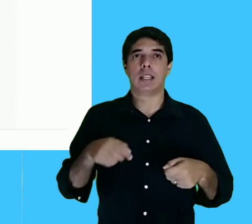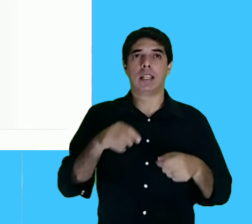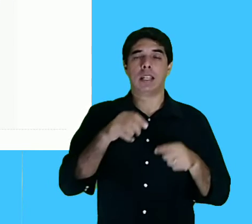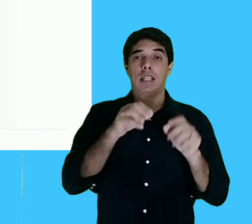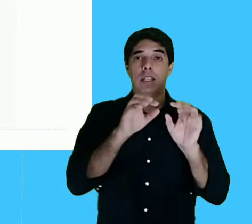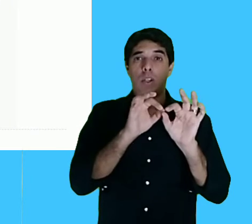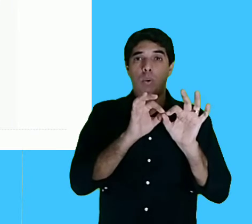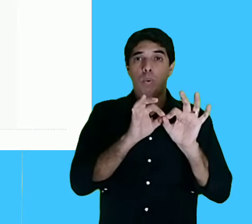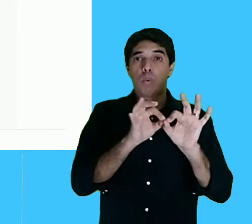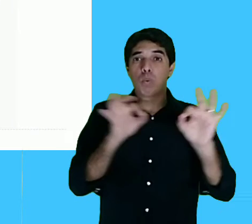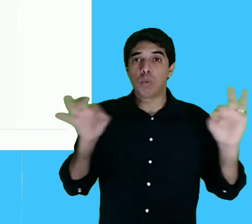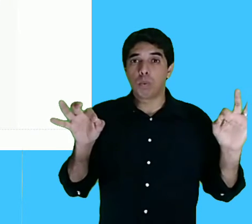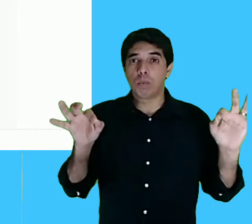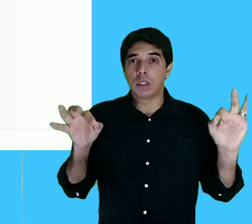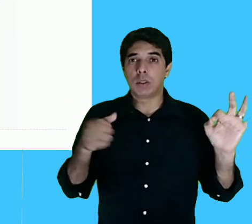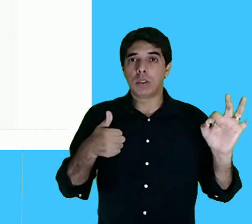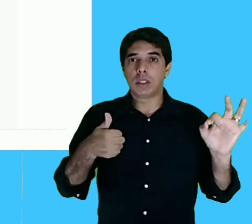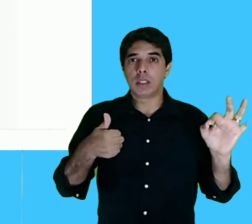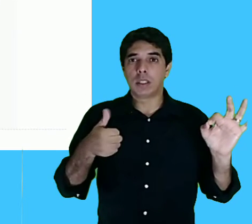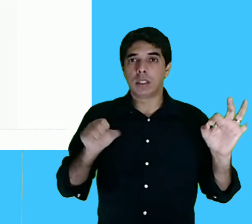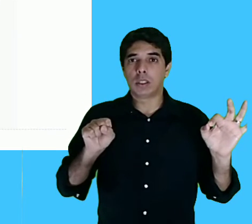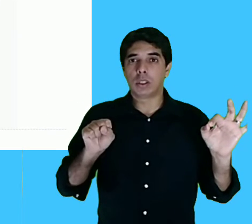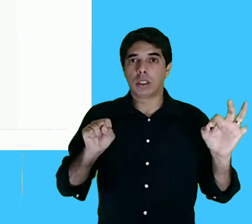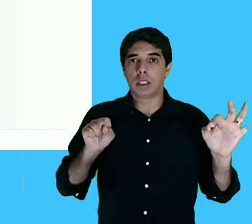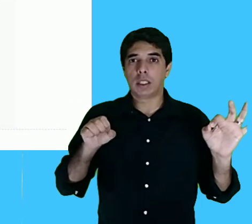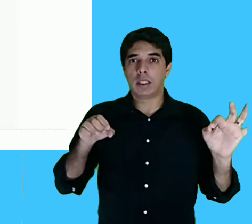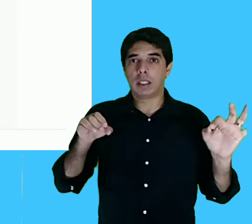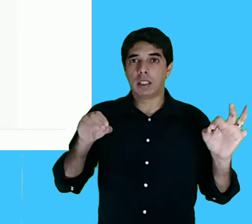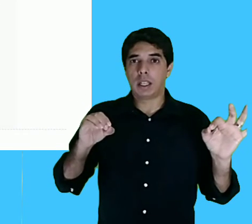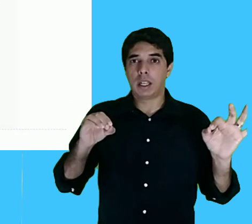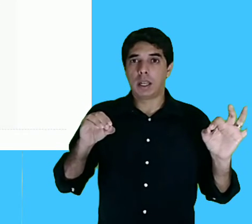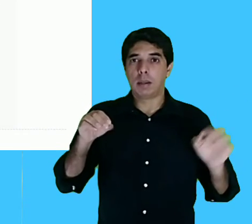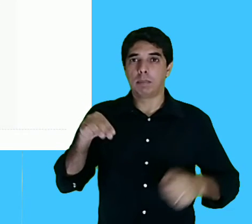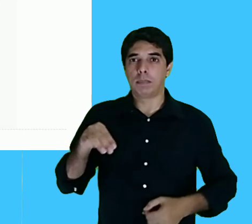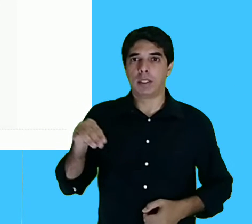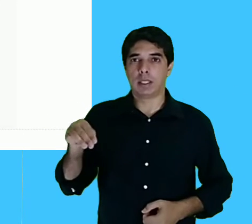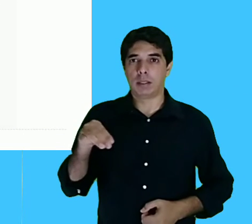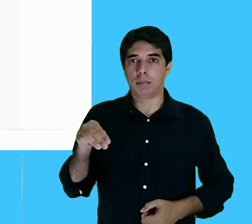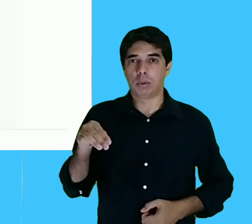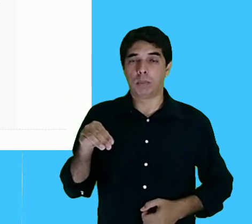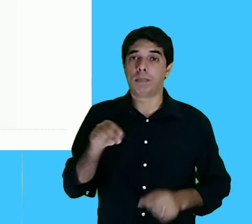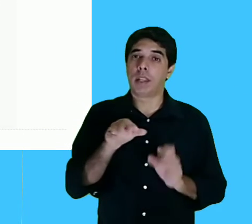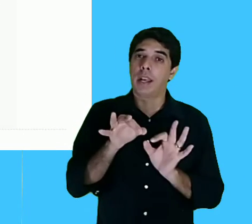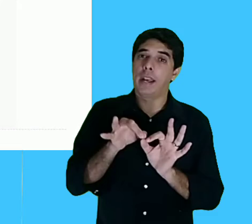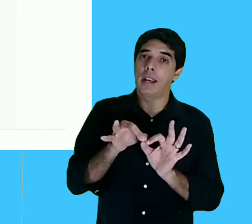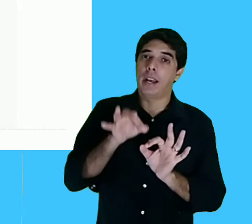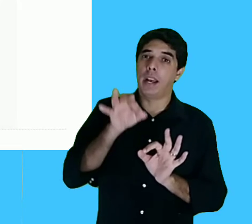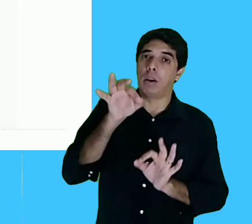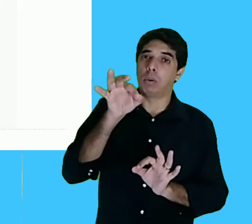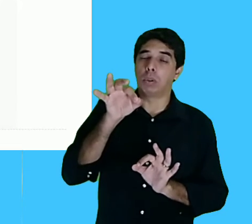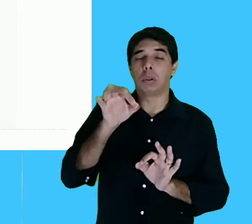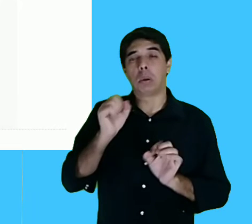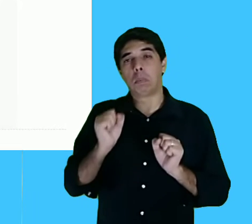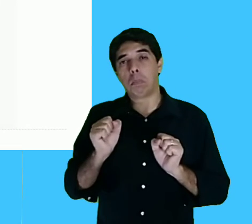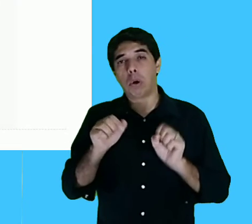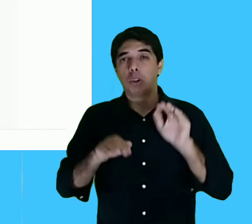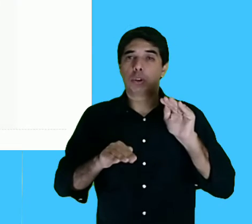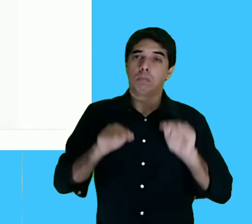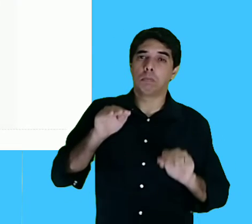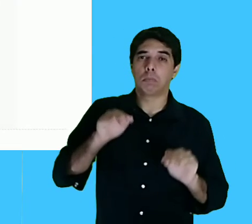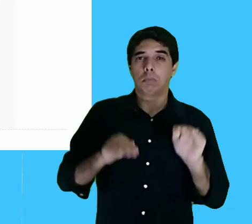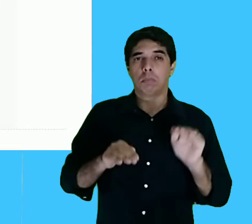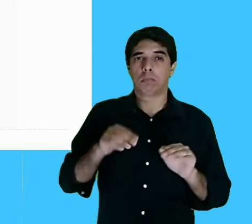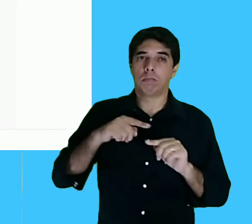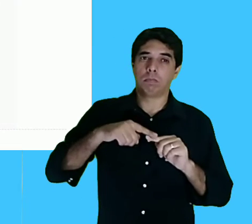180 milímetros. E a altura ela é variável dependendo da quantidade de informações que forem inseridas